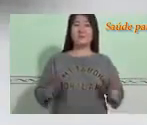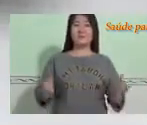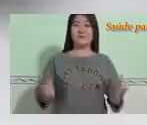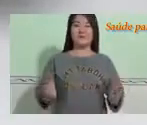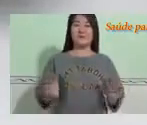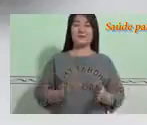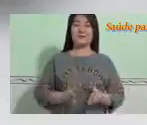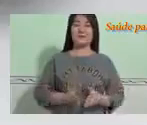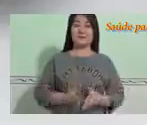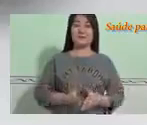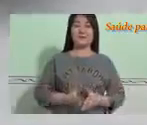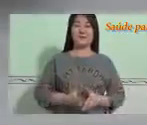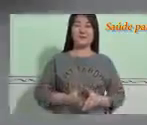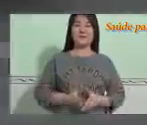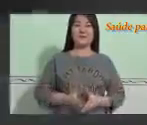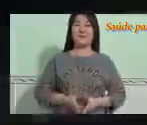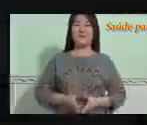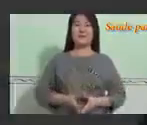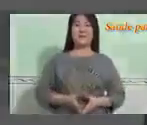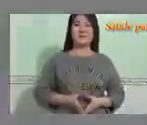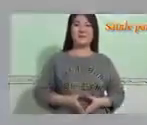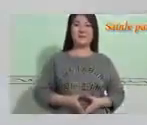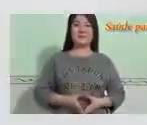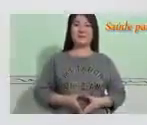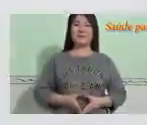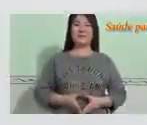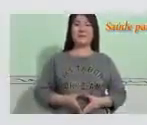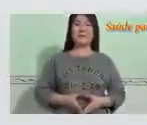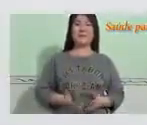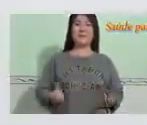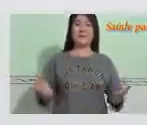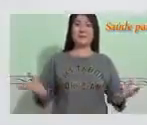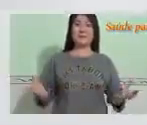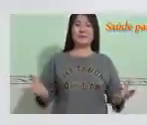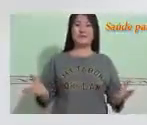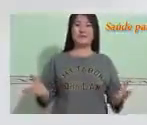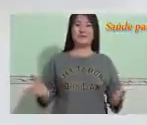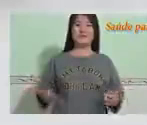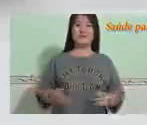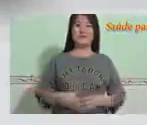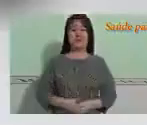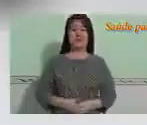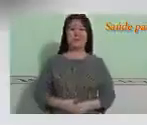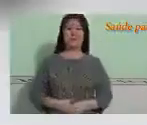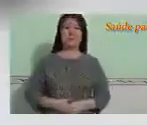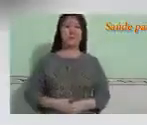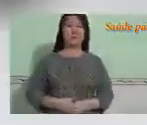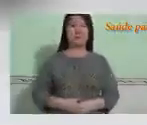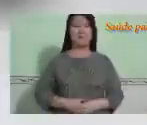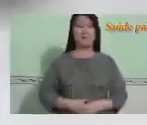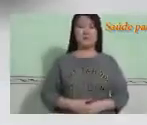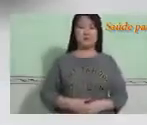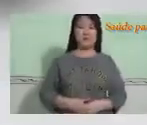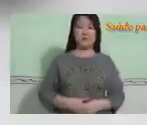o VRCADE 30 dias após o comportamento de risco, vírgula, como relação sexual desprotegida, vírgula, mesmo que